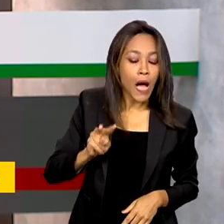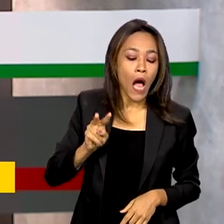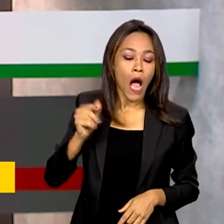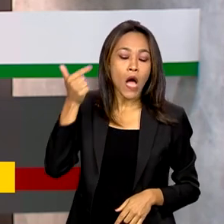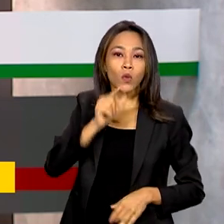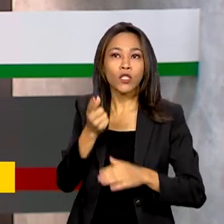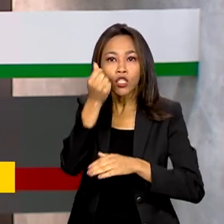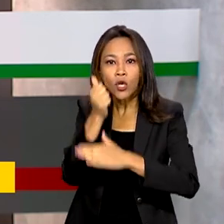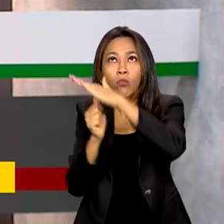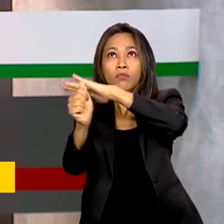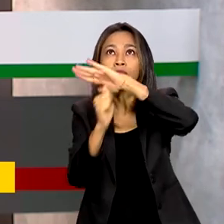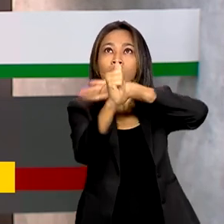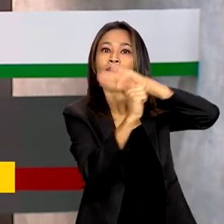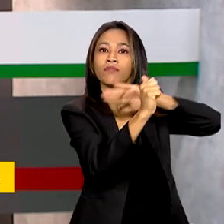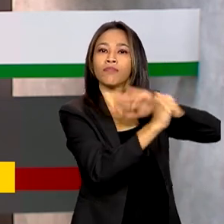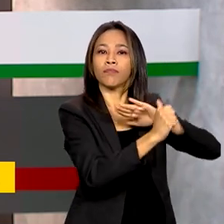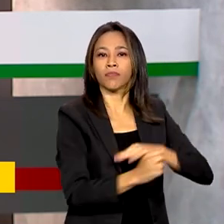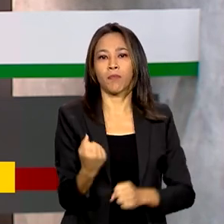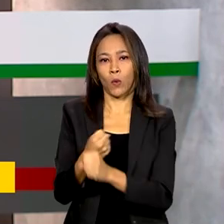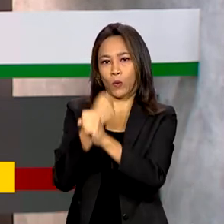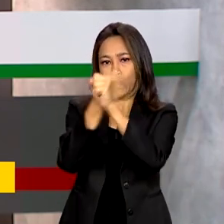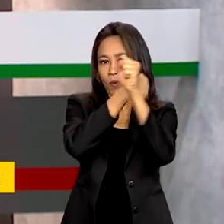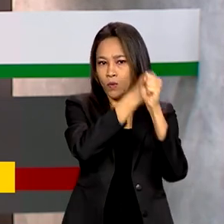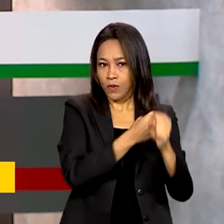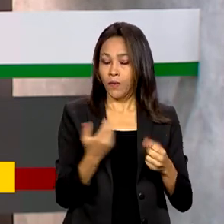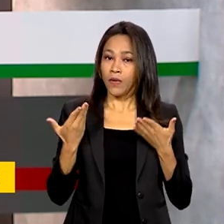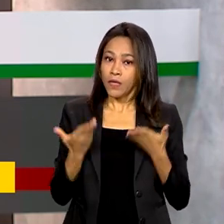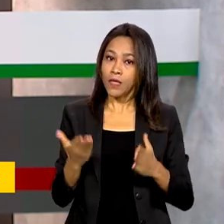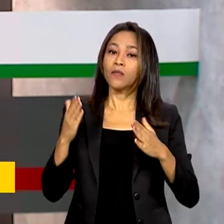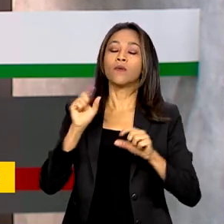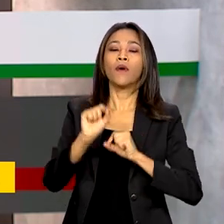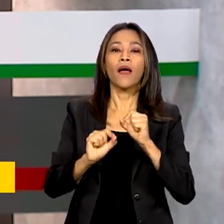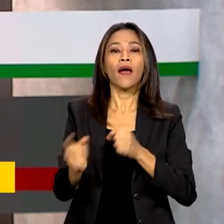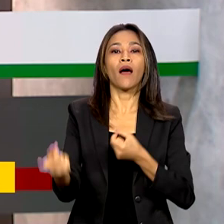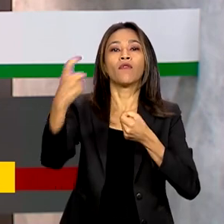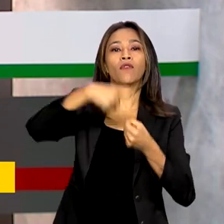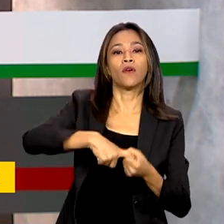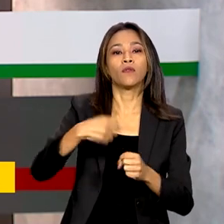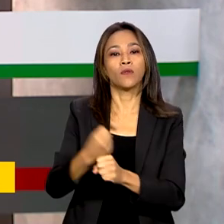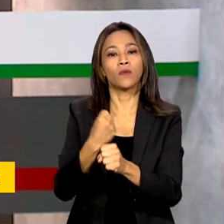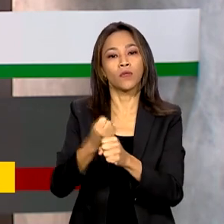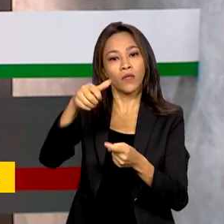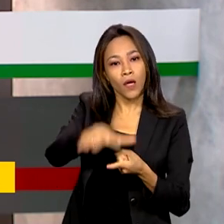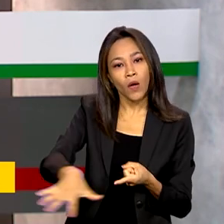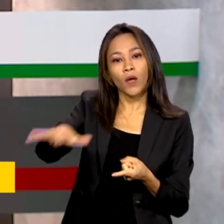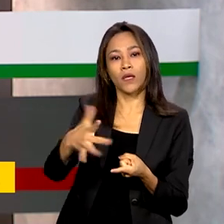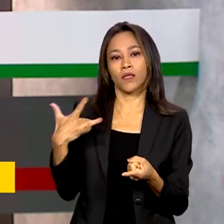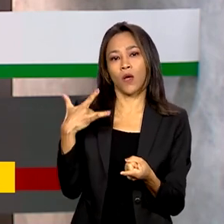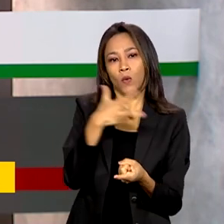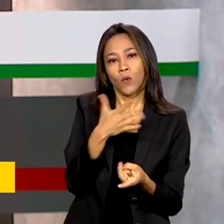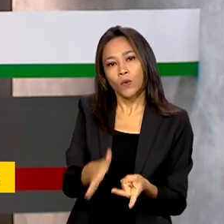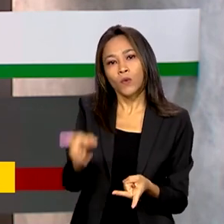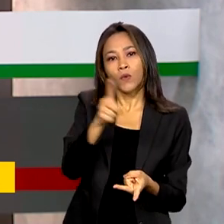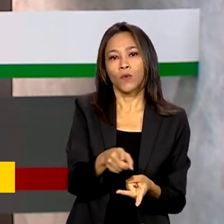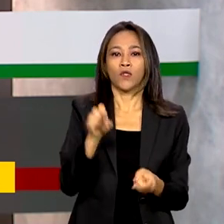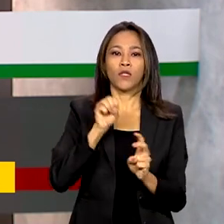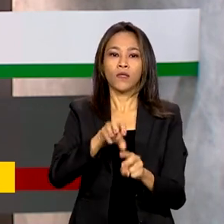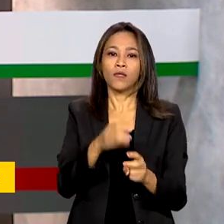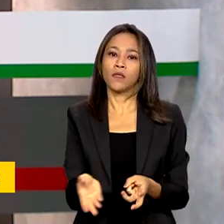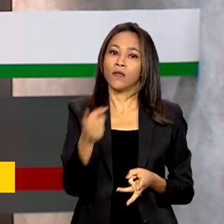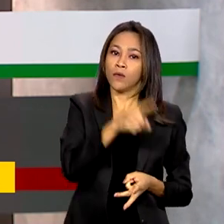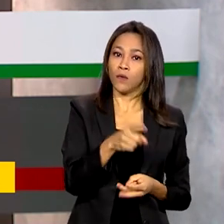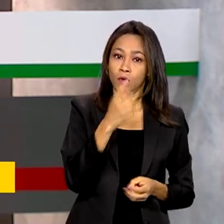finalização de cada obra a iniciativa prevê a retomada de empreendimentos nas áreas de saúde educação Esporte